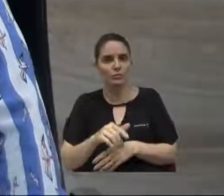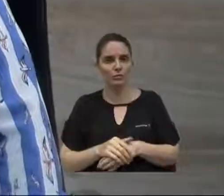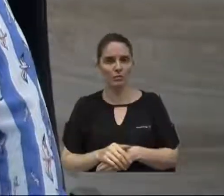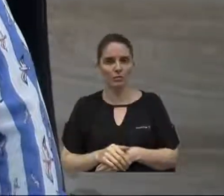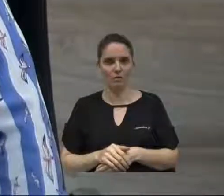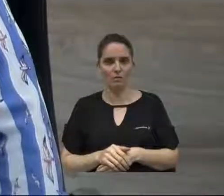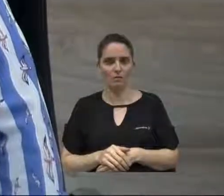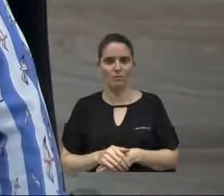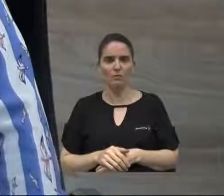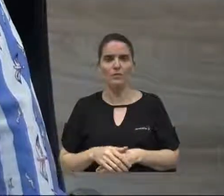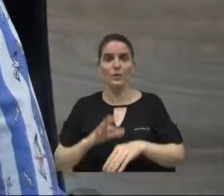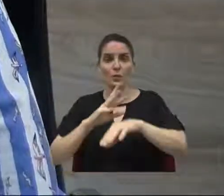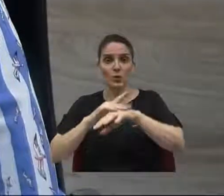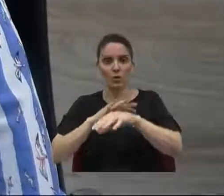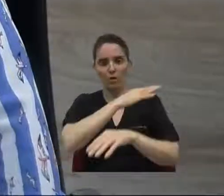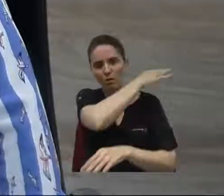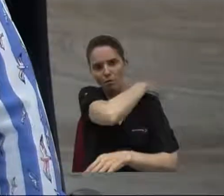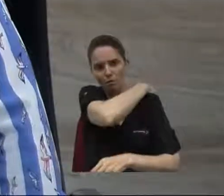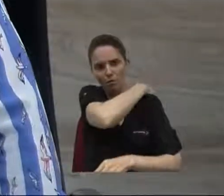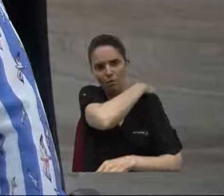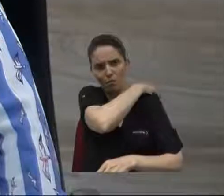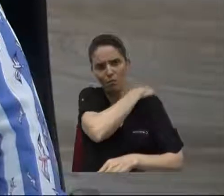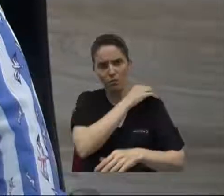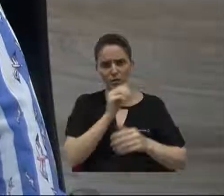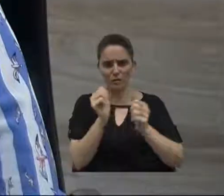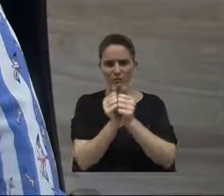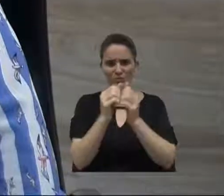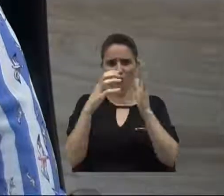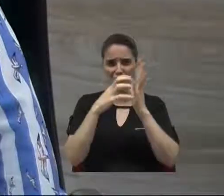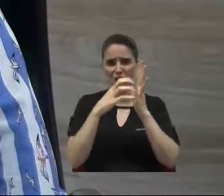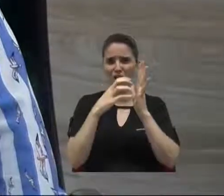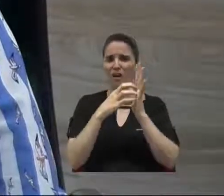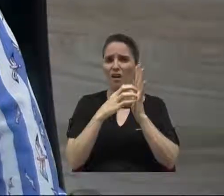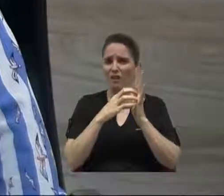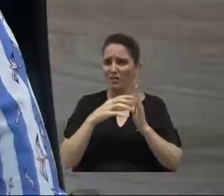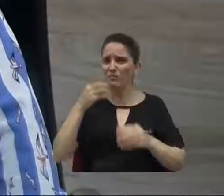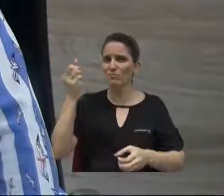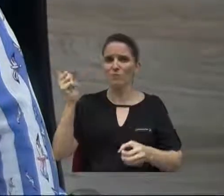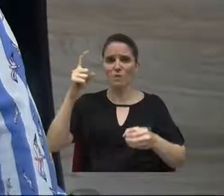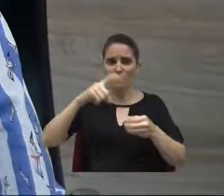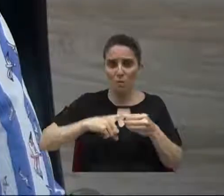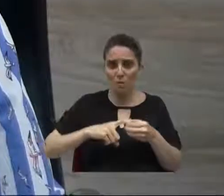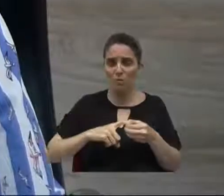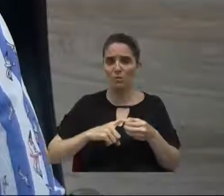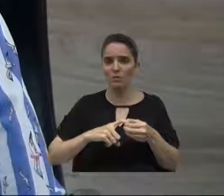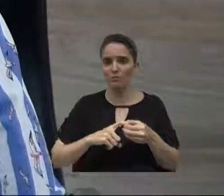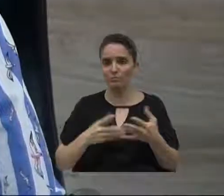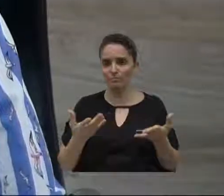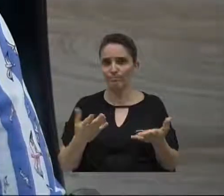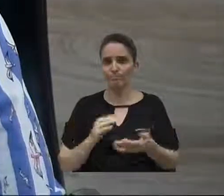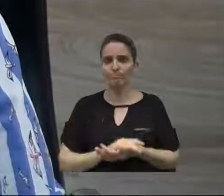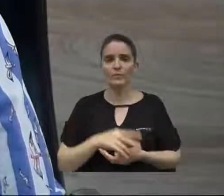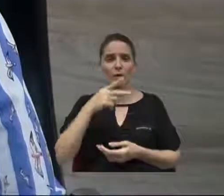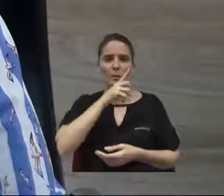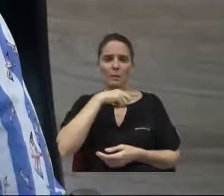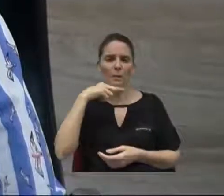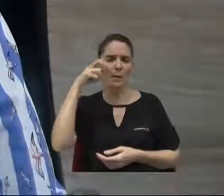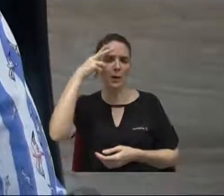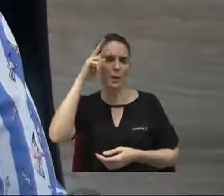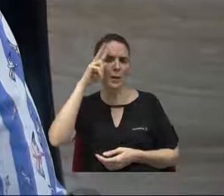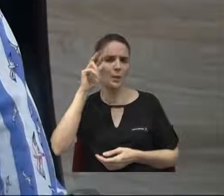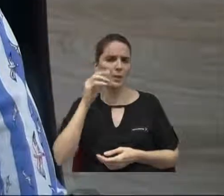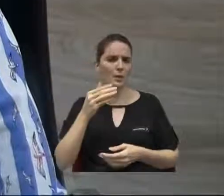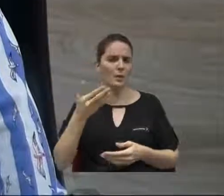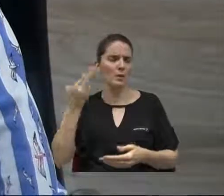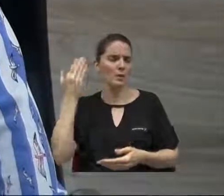Tuberculose, com o advento da AIDS, voltou a se falar fortemente na tuberculose. Eu lembro que na época que eu fazia